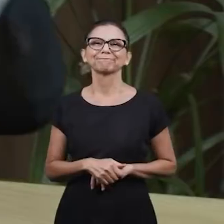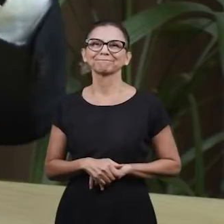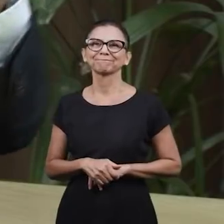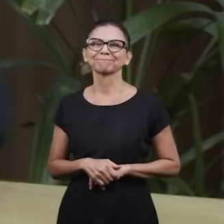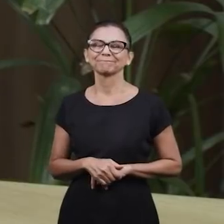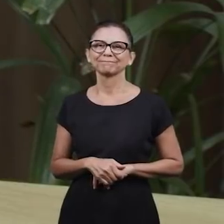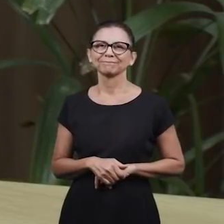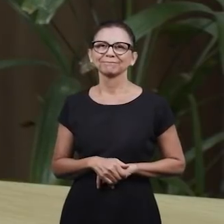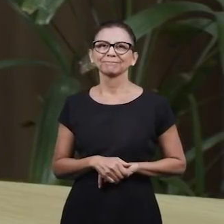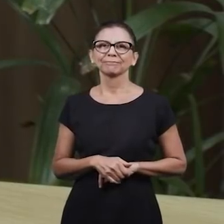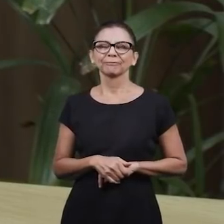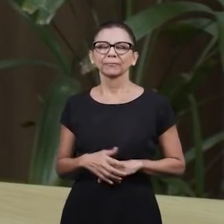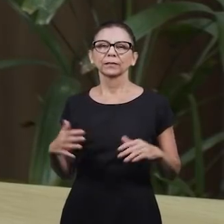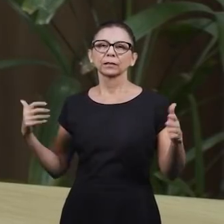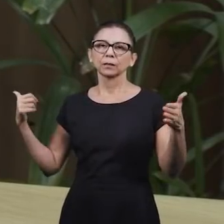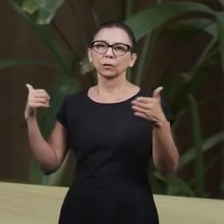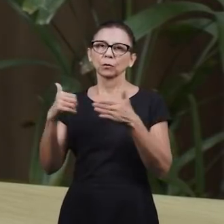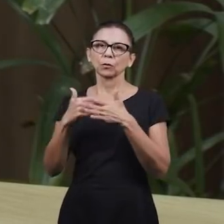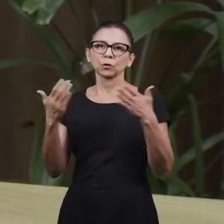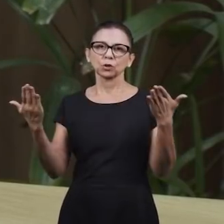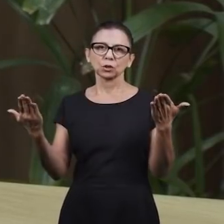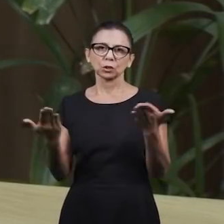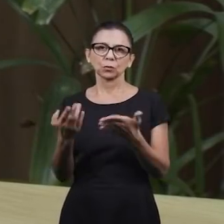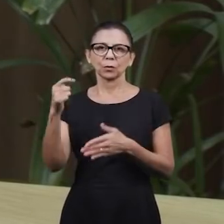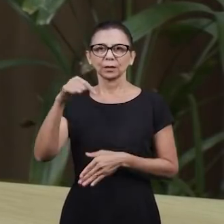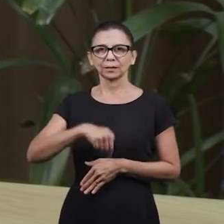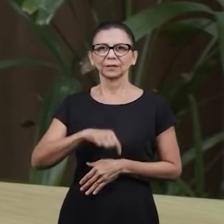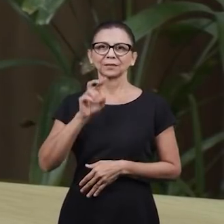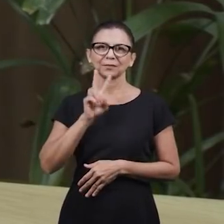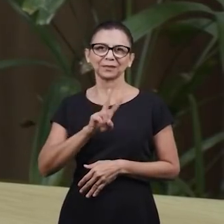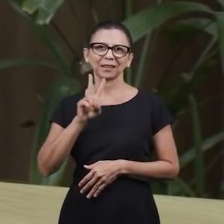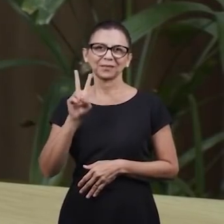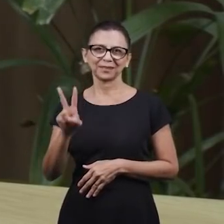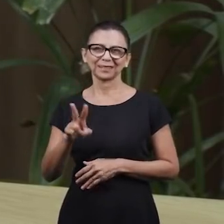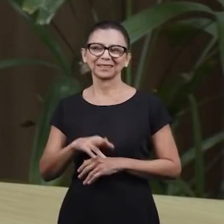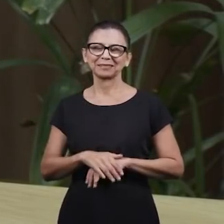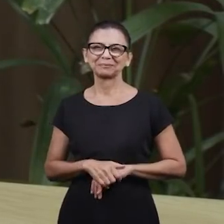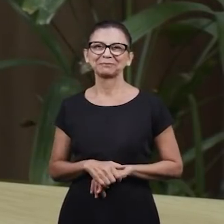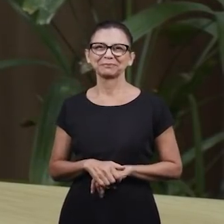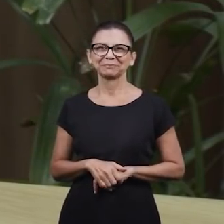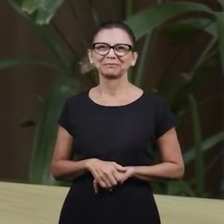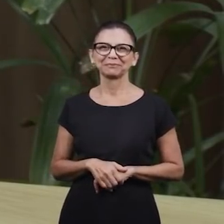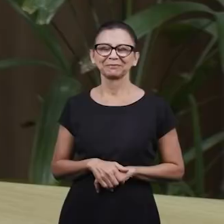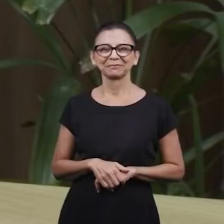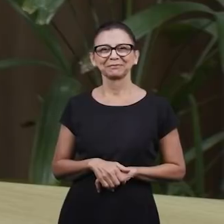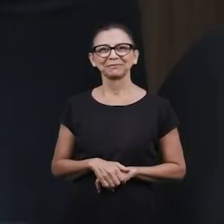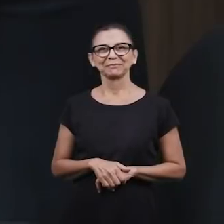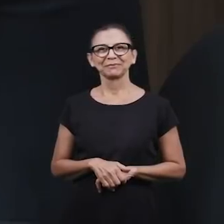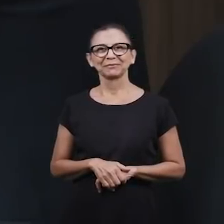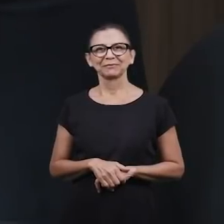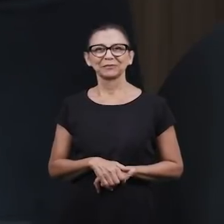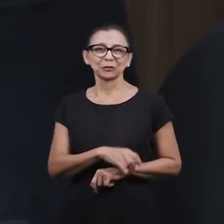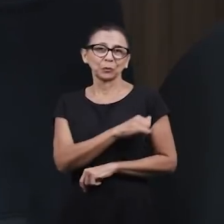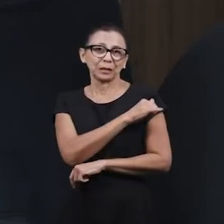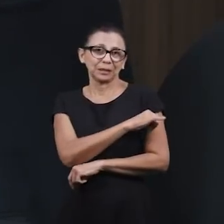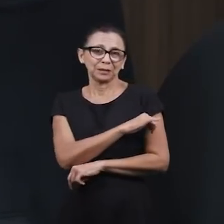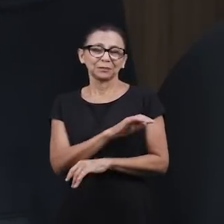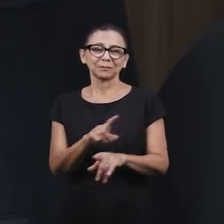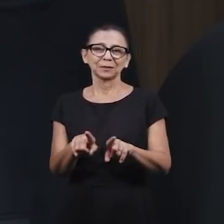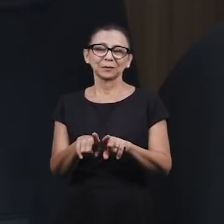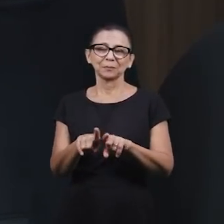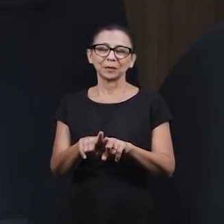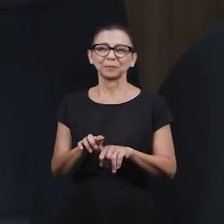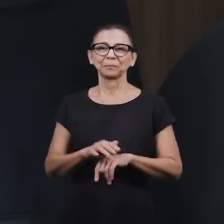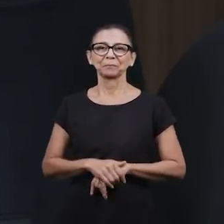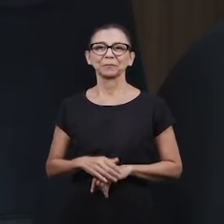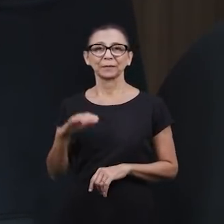e alcançou. E chegou aqui até Vila Velha. Até Vila Velha. Até os confins até da Barra Mansa. Até né? Barra Mansa. Então,